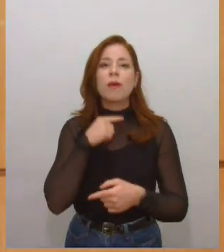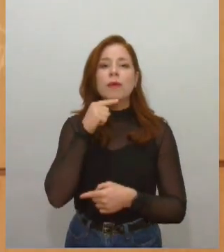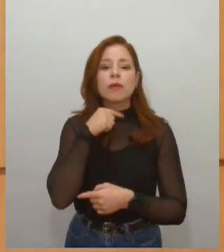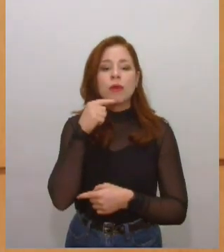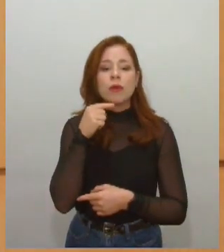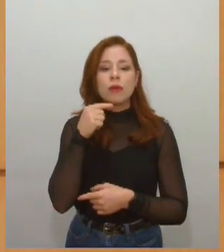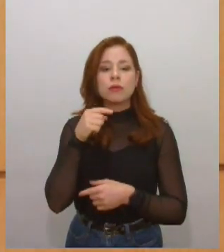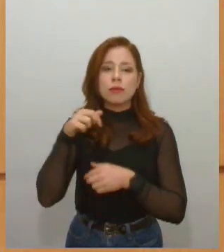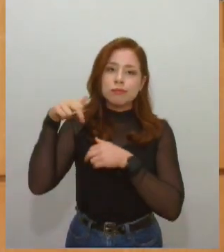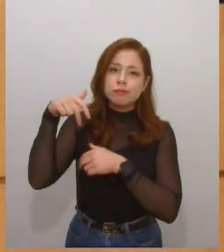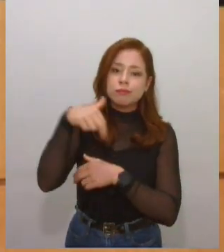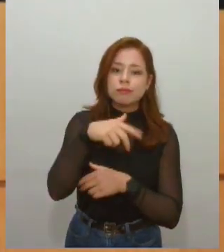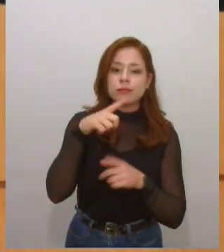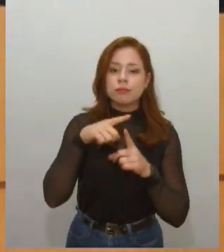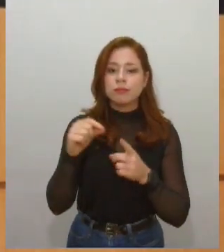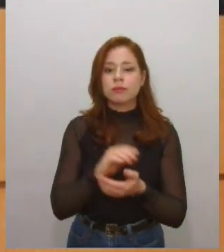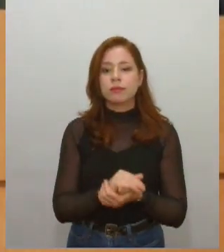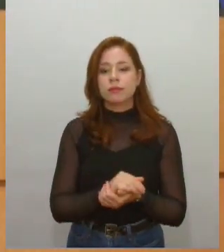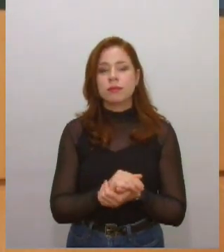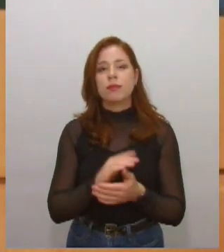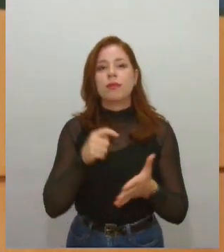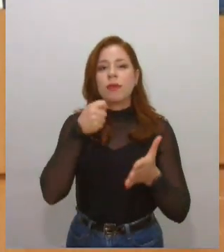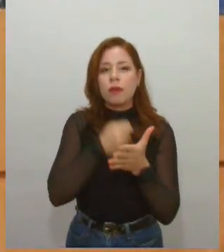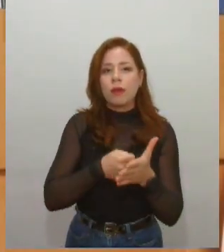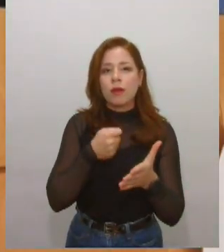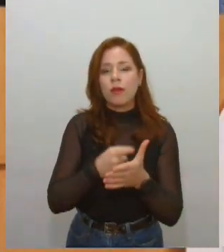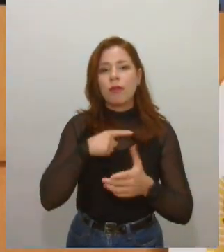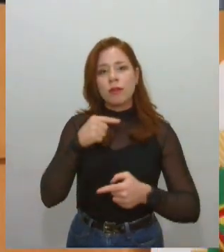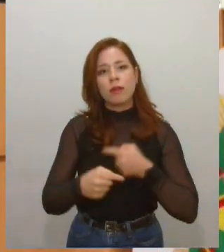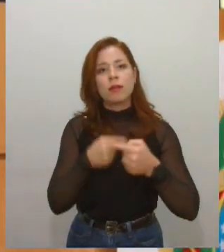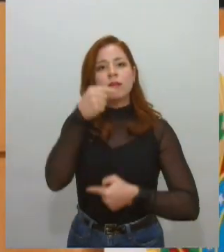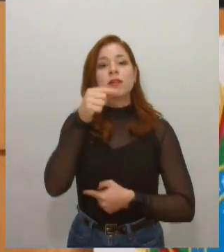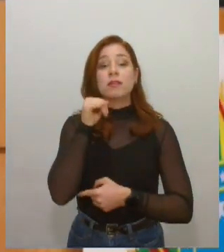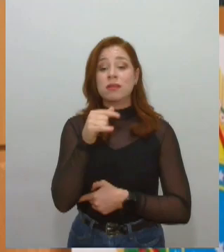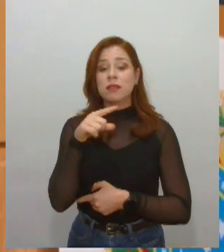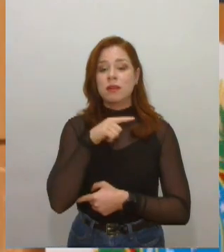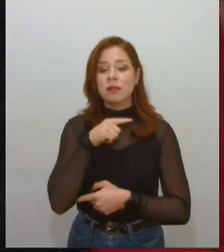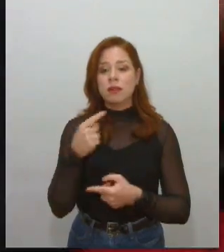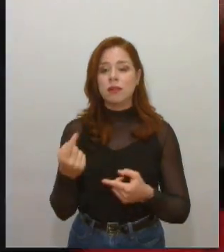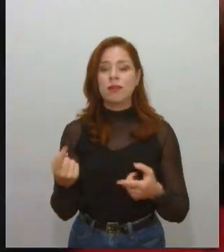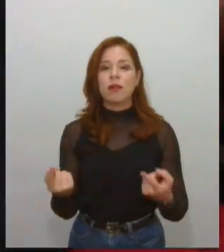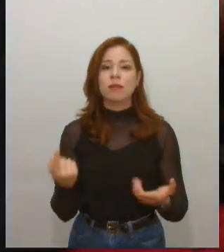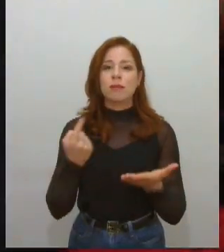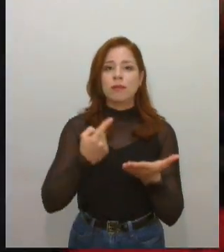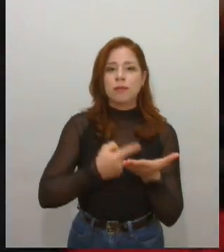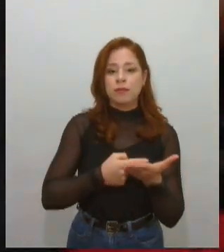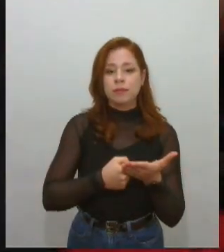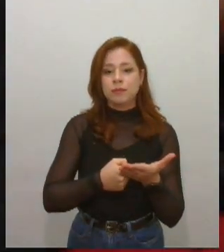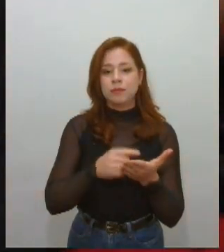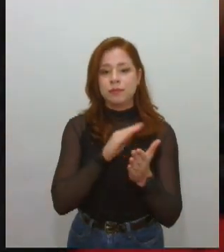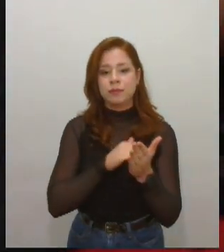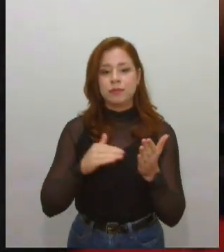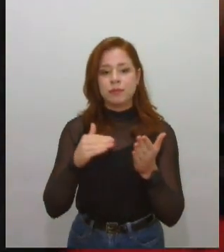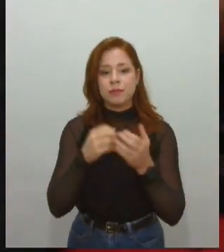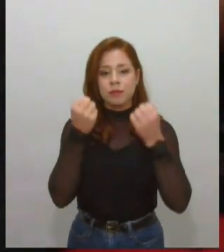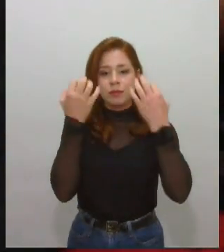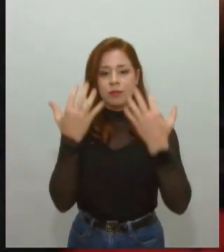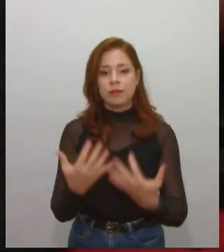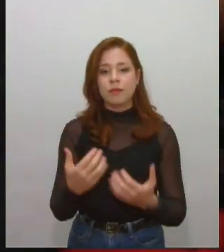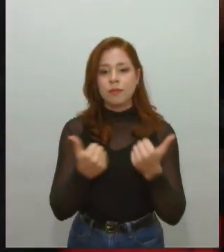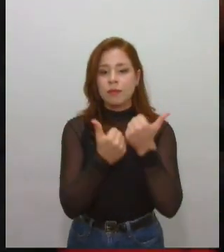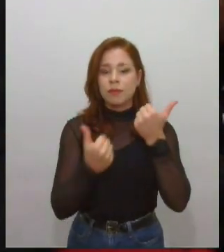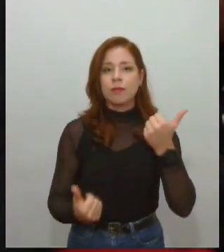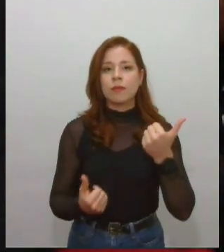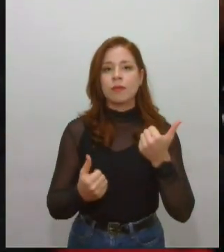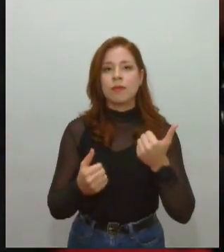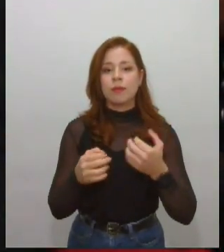que certamente terá mais êxito se houver envolvimento de todos, como explica a vice-procuradora-geral do trabalho